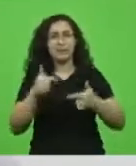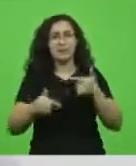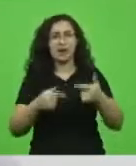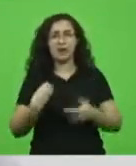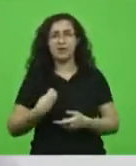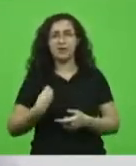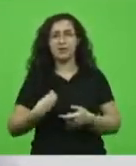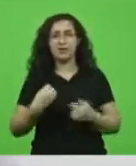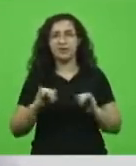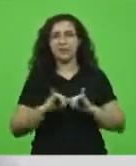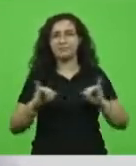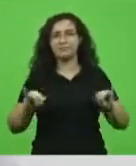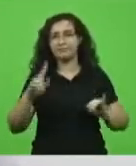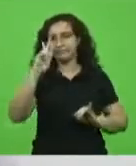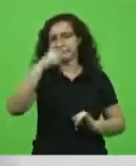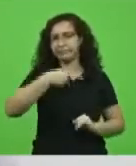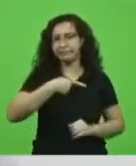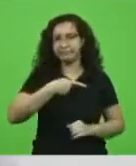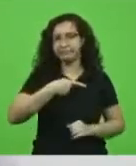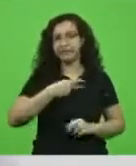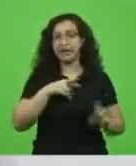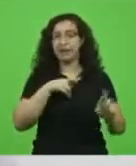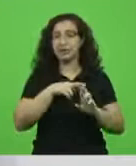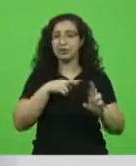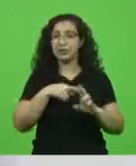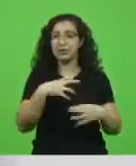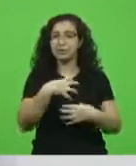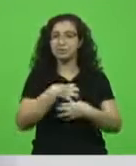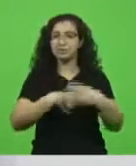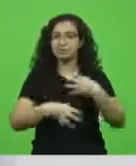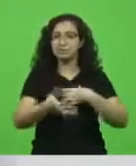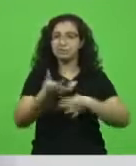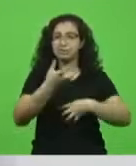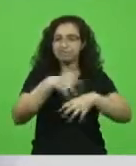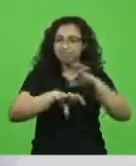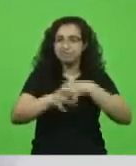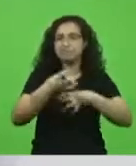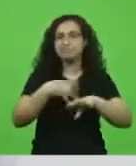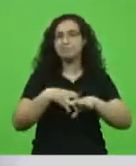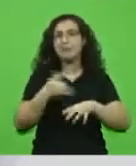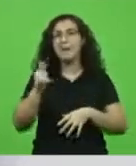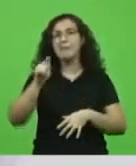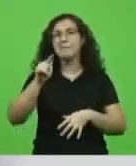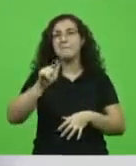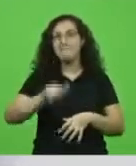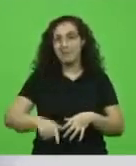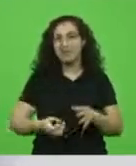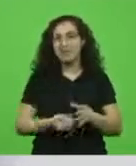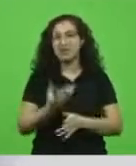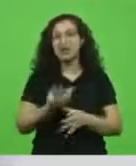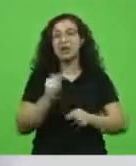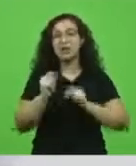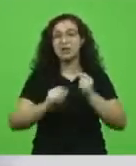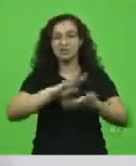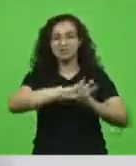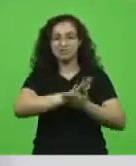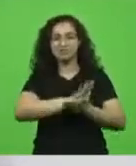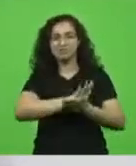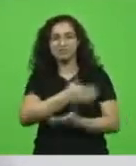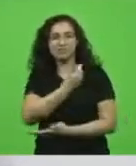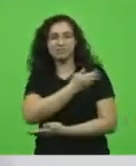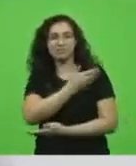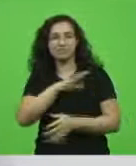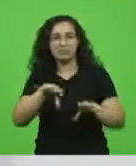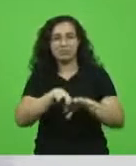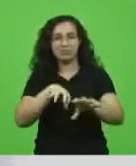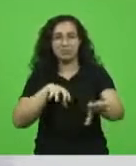independente, relacionamentos afetivos, causando ainda mais discriminação e segregação.